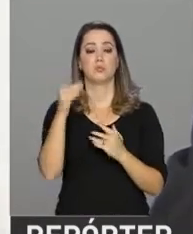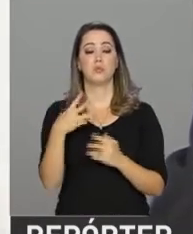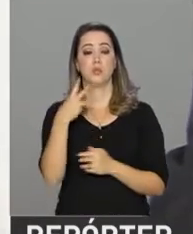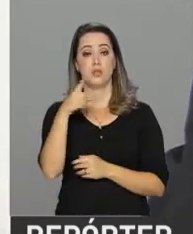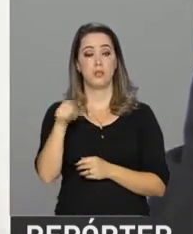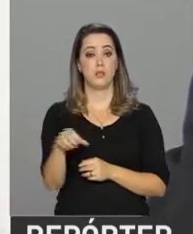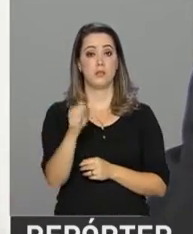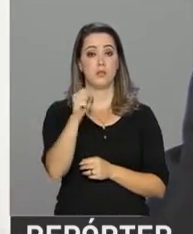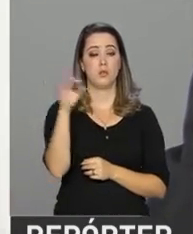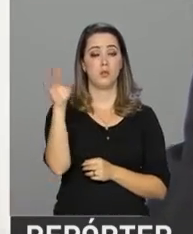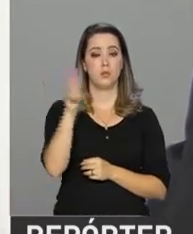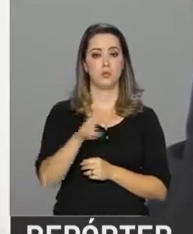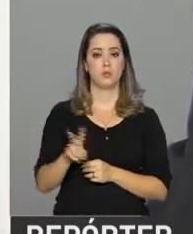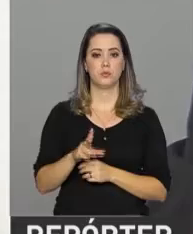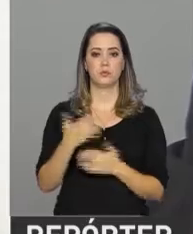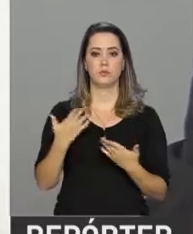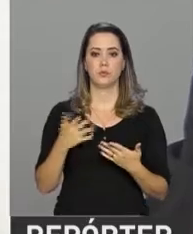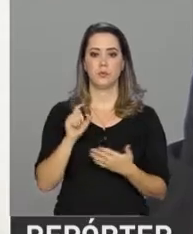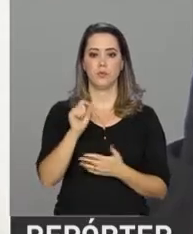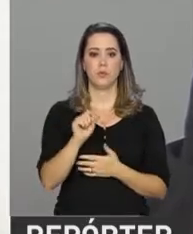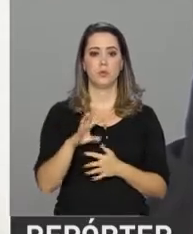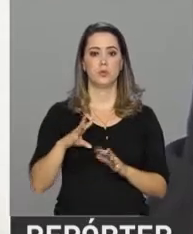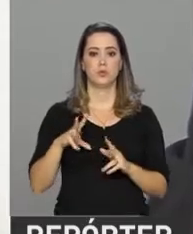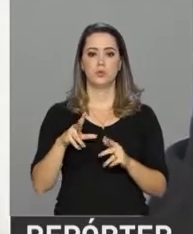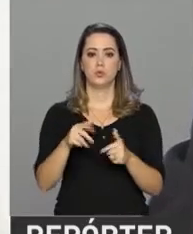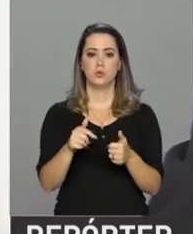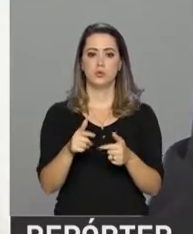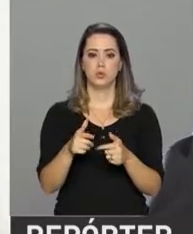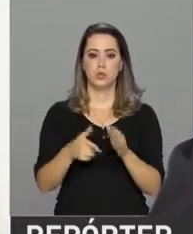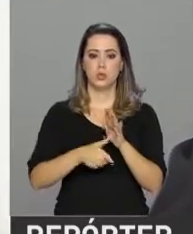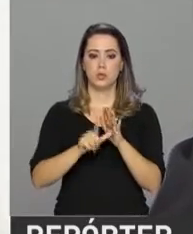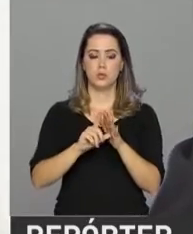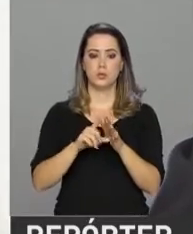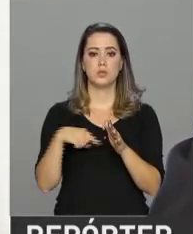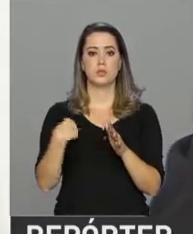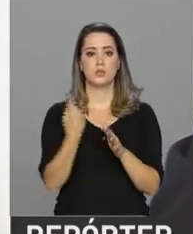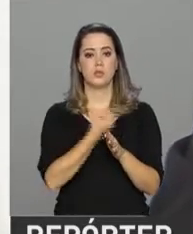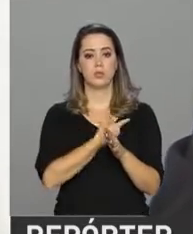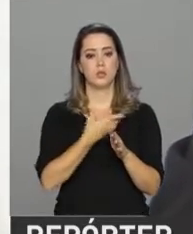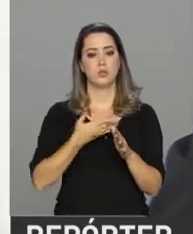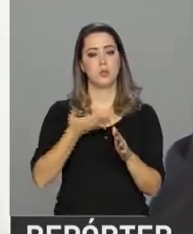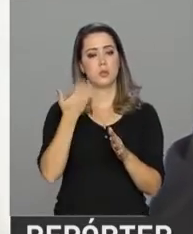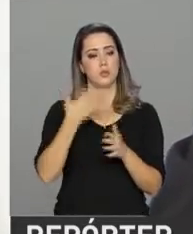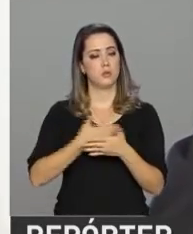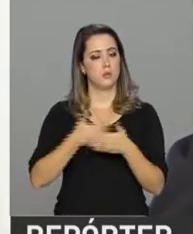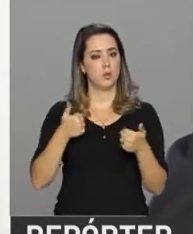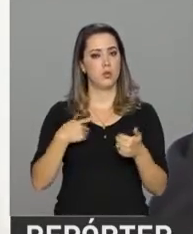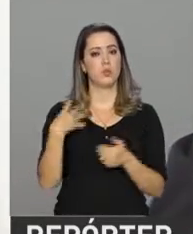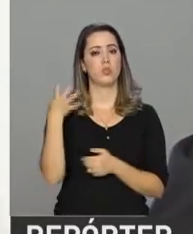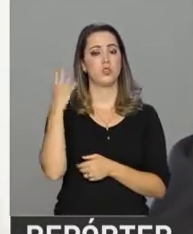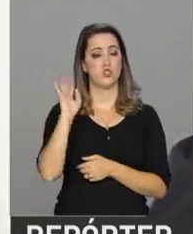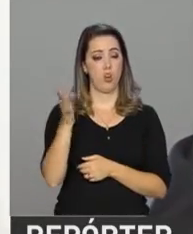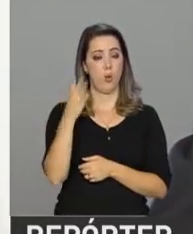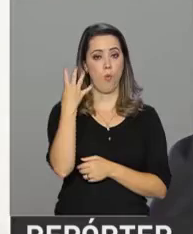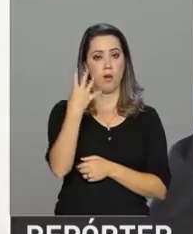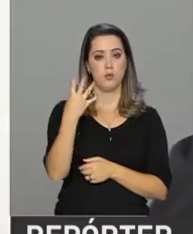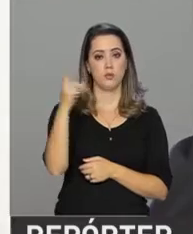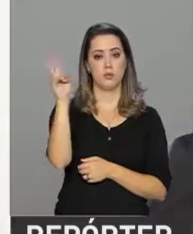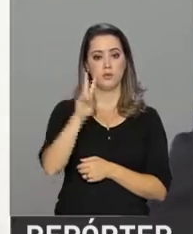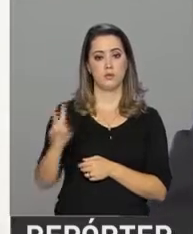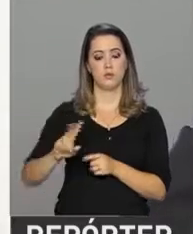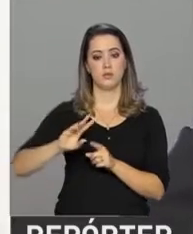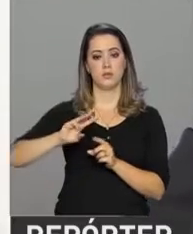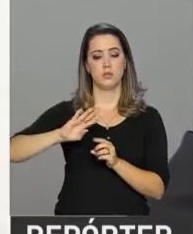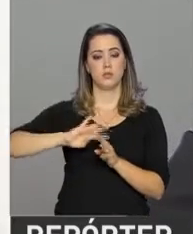Quer dizer, no que foi melhor antes, nós fomos 4 vezes mais neste ano,